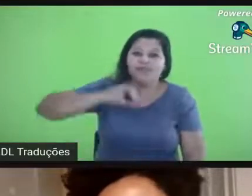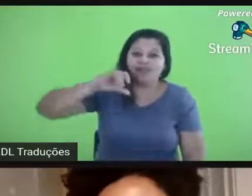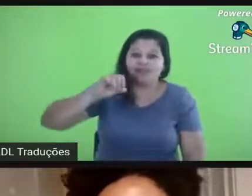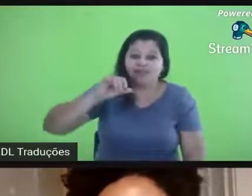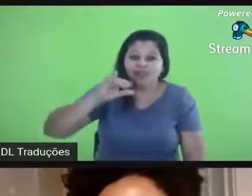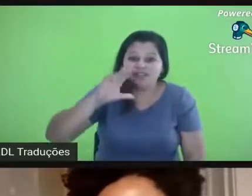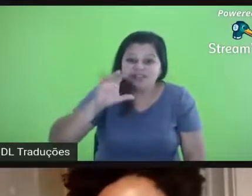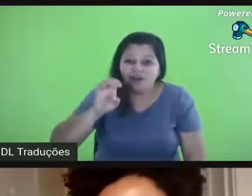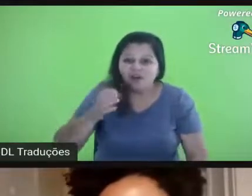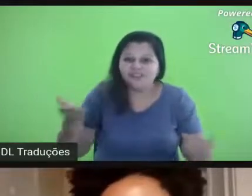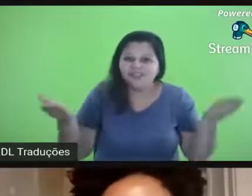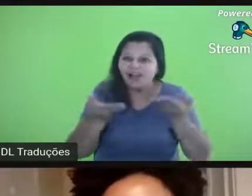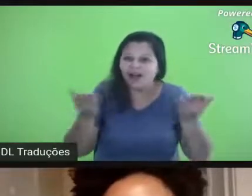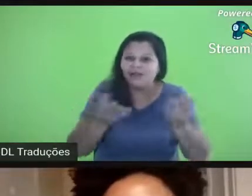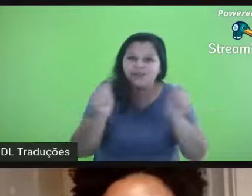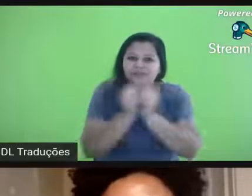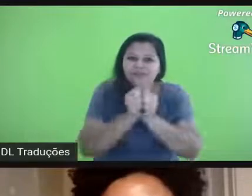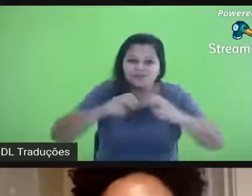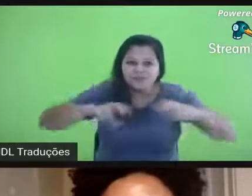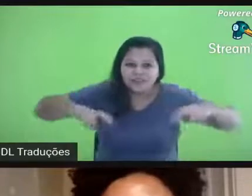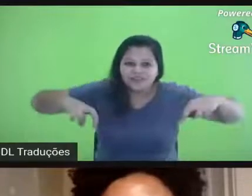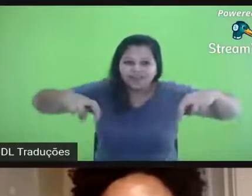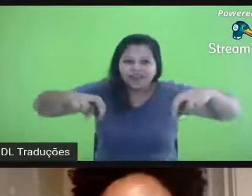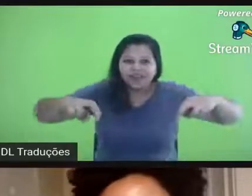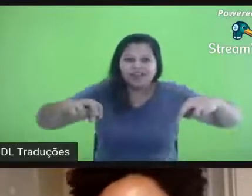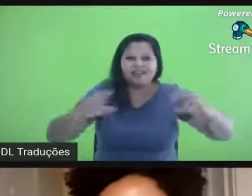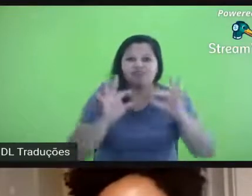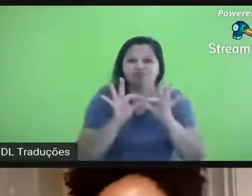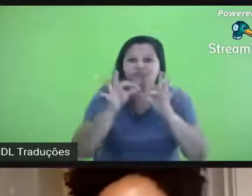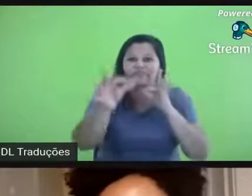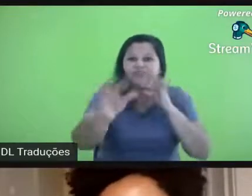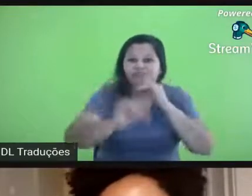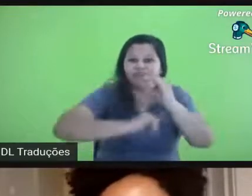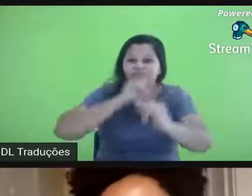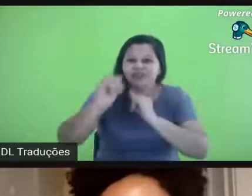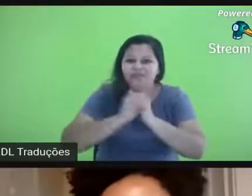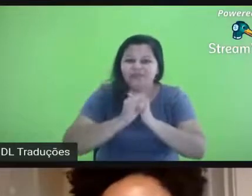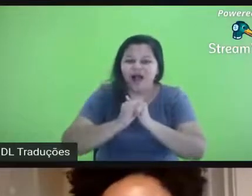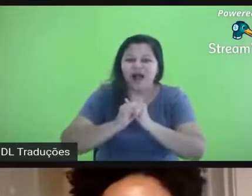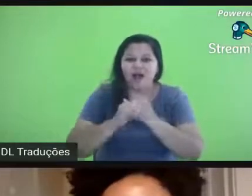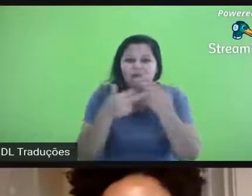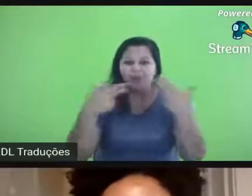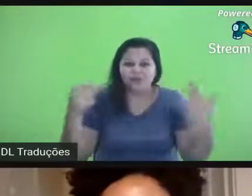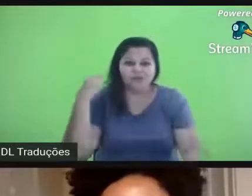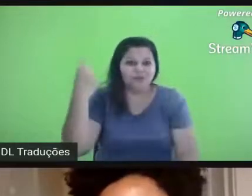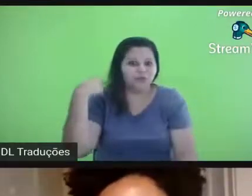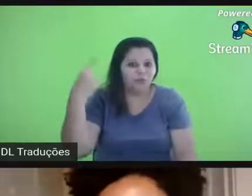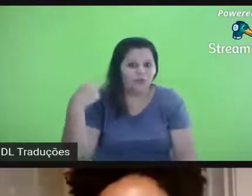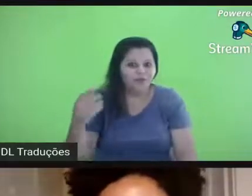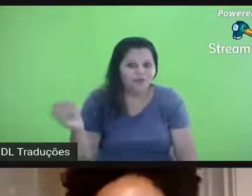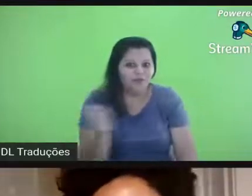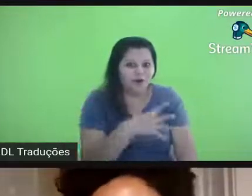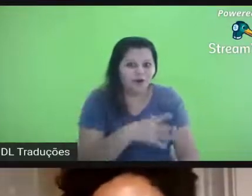numa mesa, né? Num espaço virtual, nessa coisa meio doida com ela,